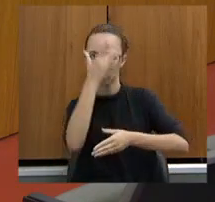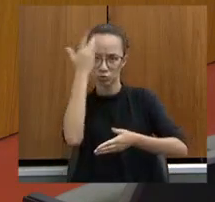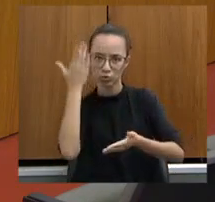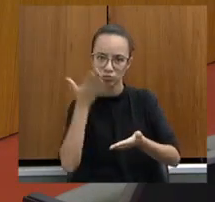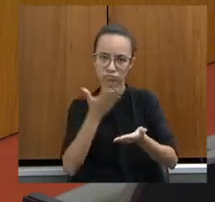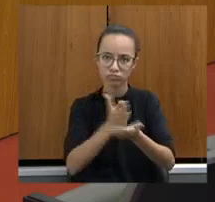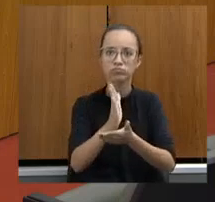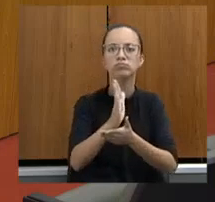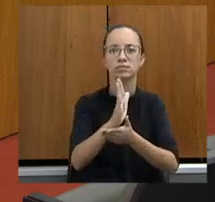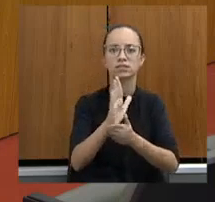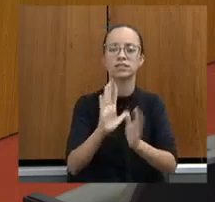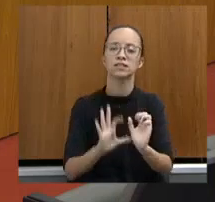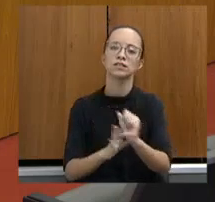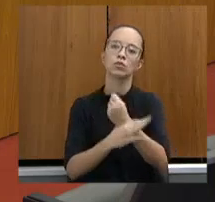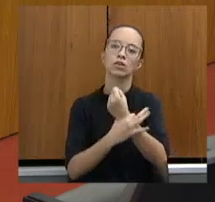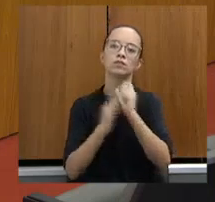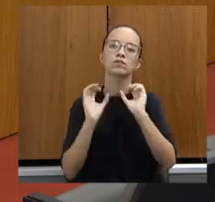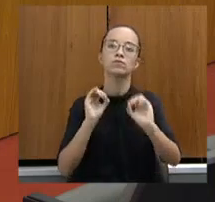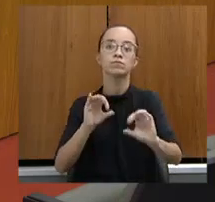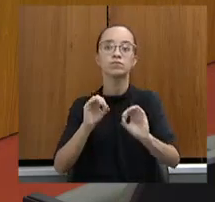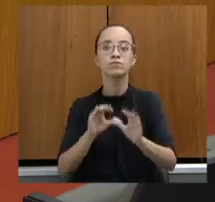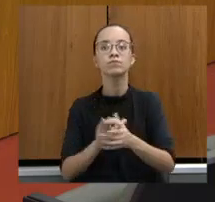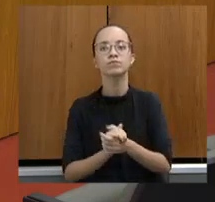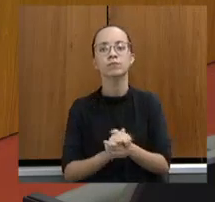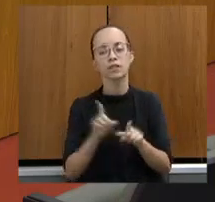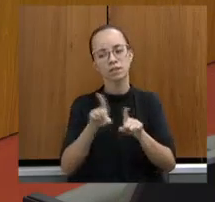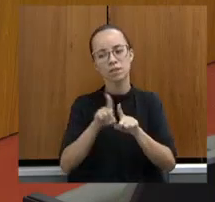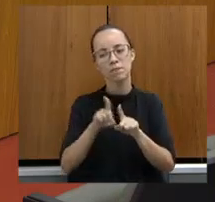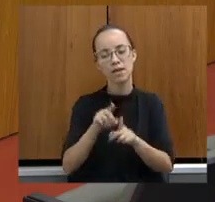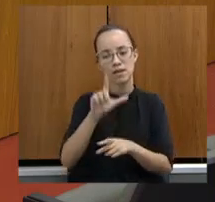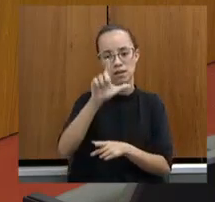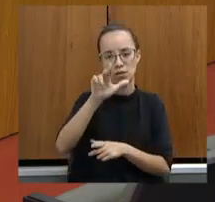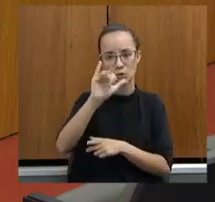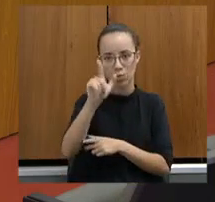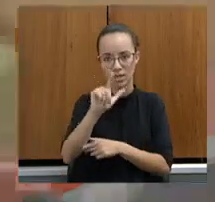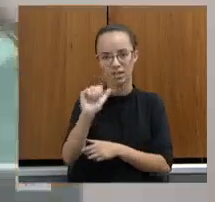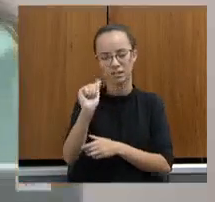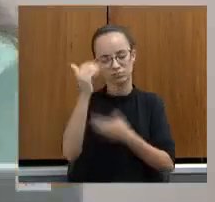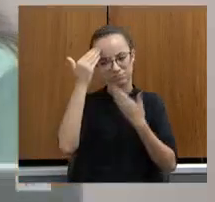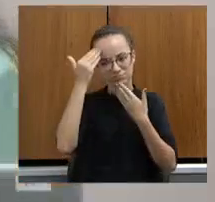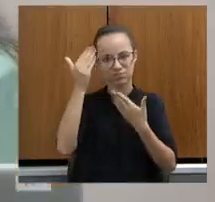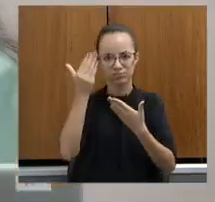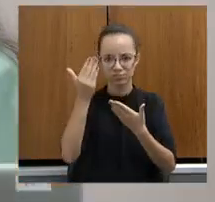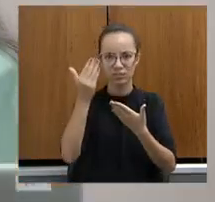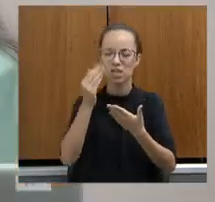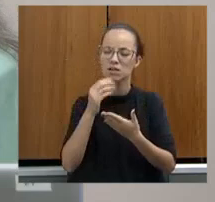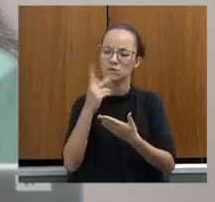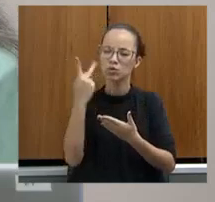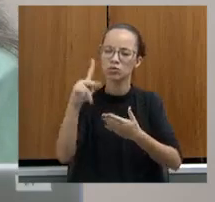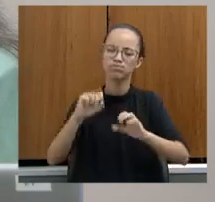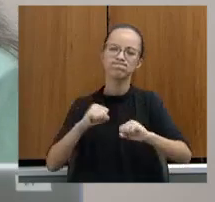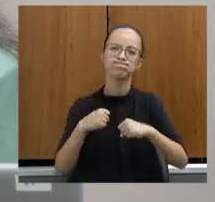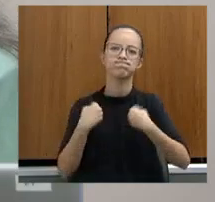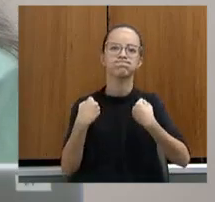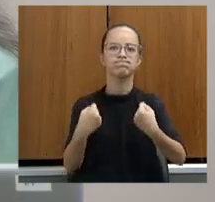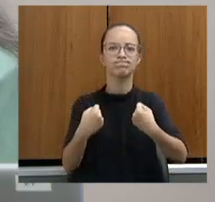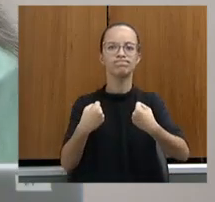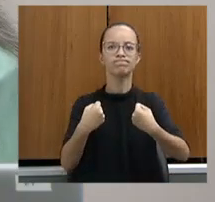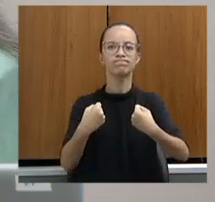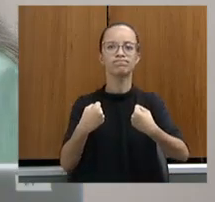destaque para segurança e educação e ainda querida Luiza eu queria te agradecer pelo seu esforço